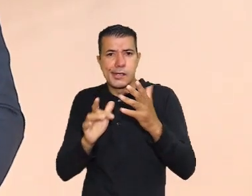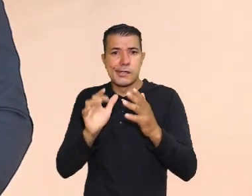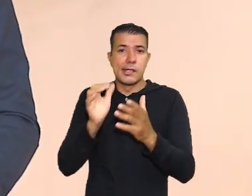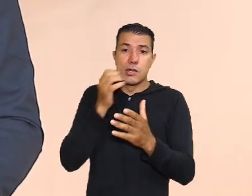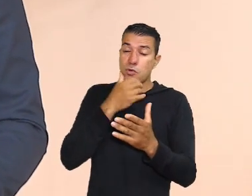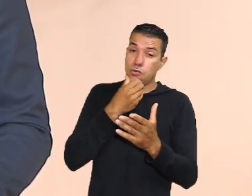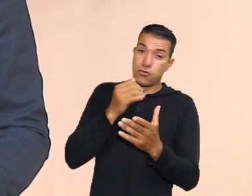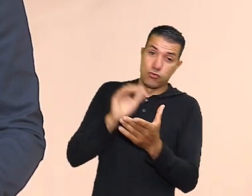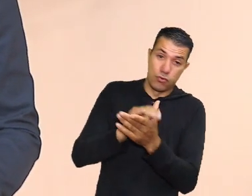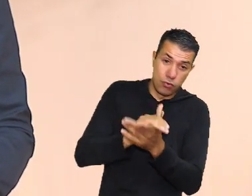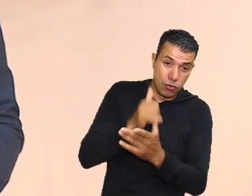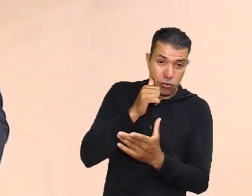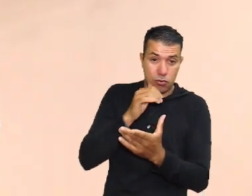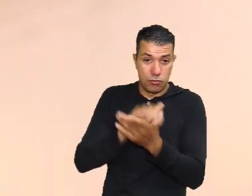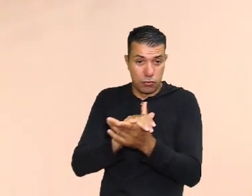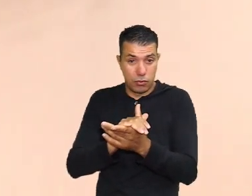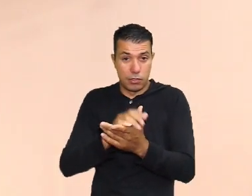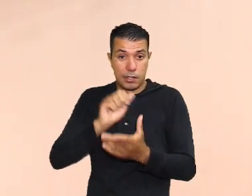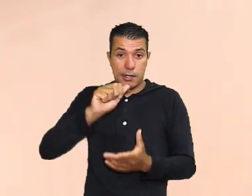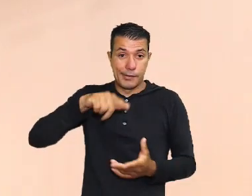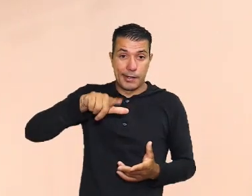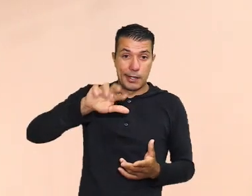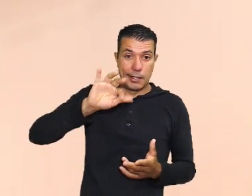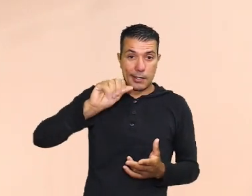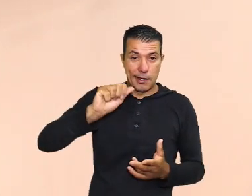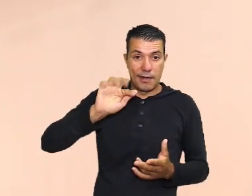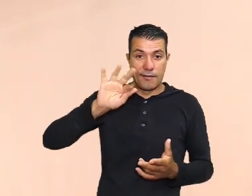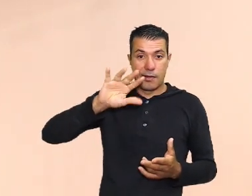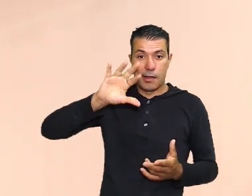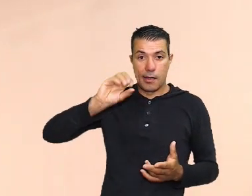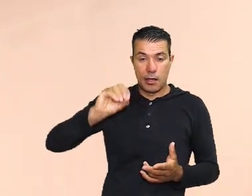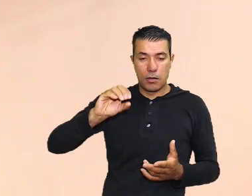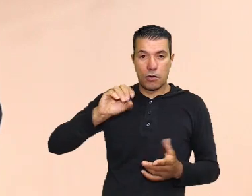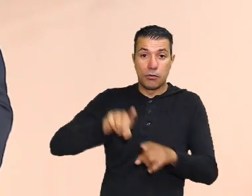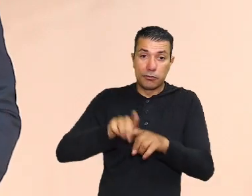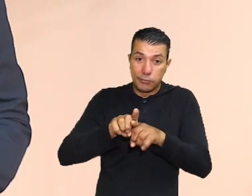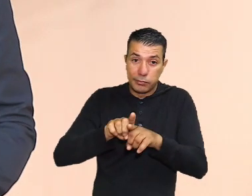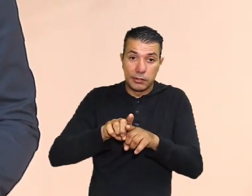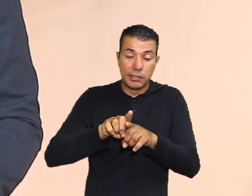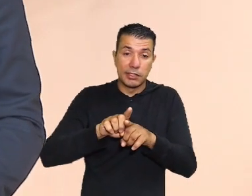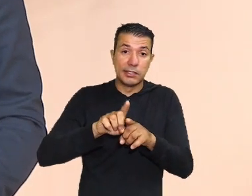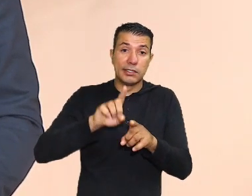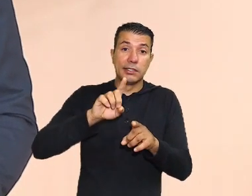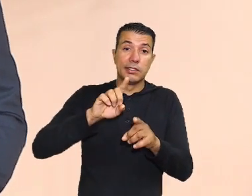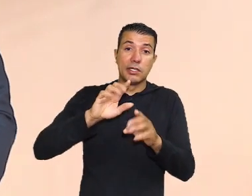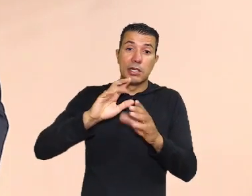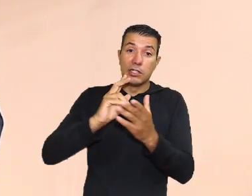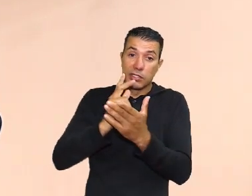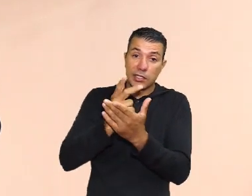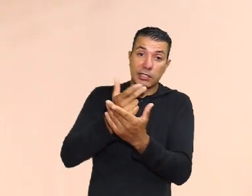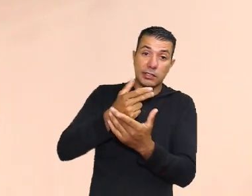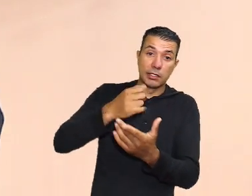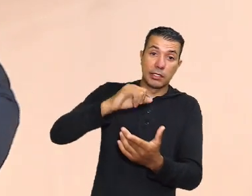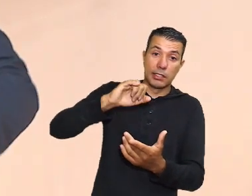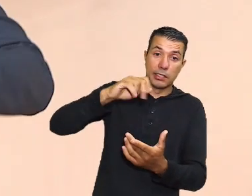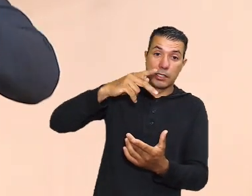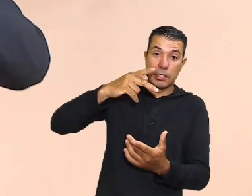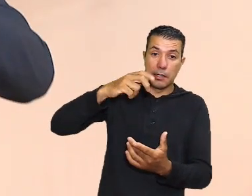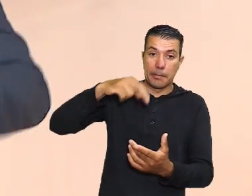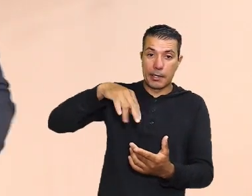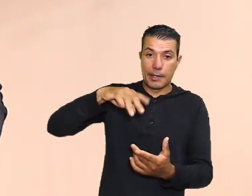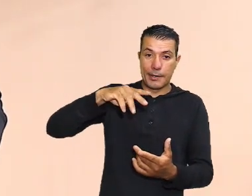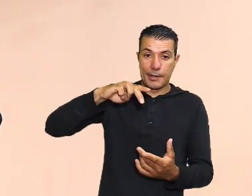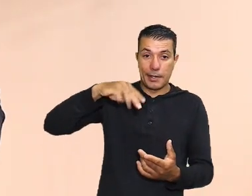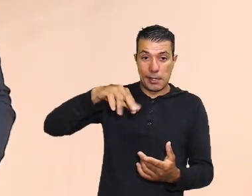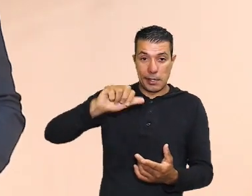Sueli, pertence ao Encontro Anália Franco. José Santana, da Igreja de Ipanema, que Deus